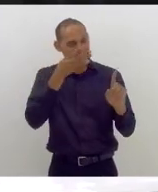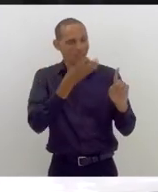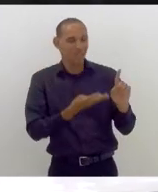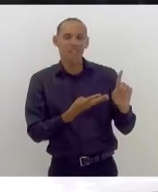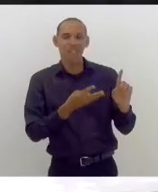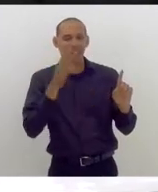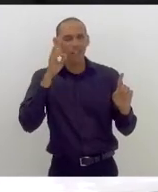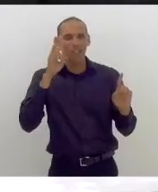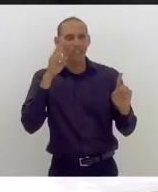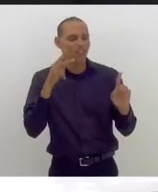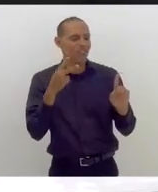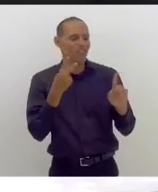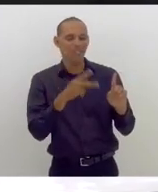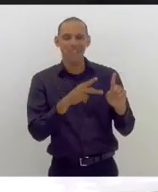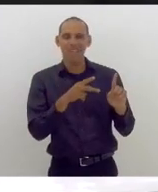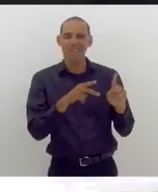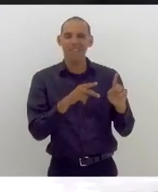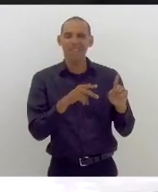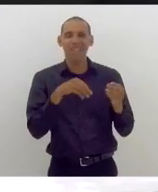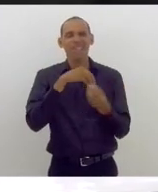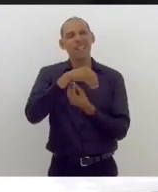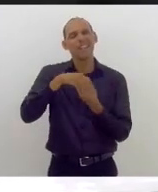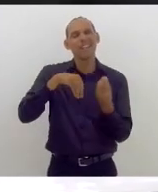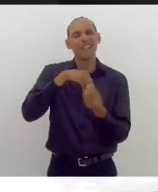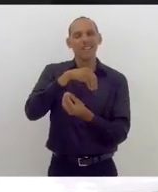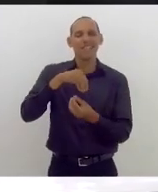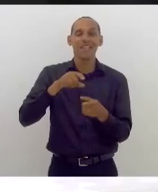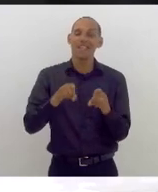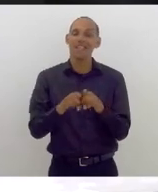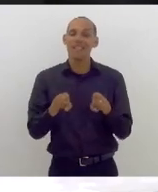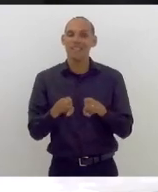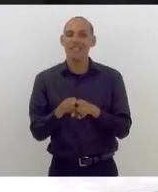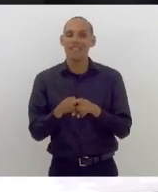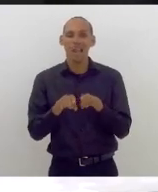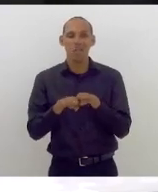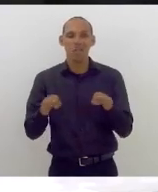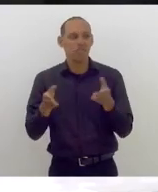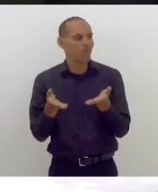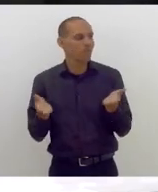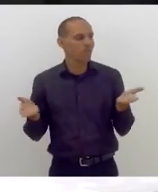do homenageado. Outra coisa que eu também acho, que essa mesa aqui